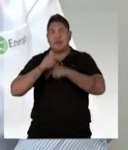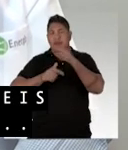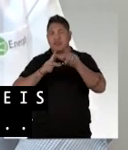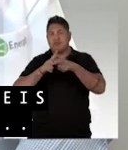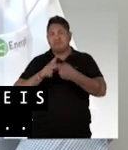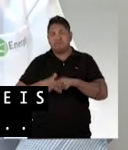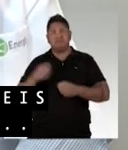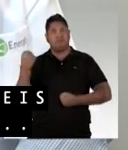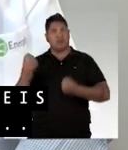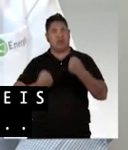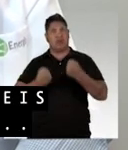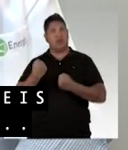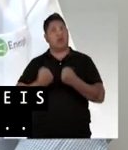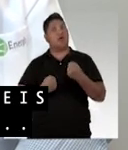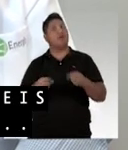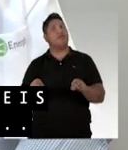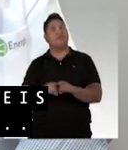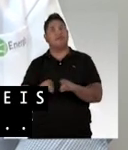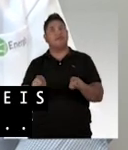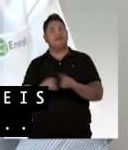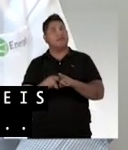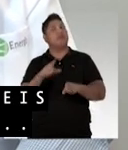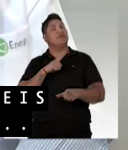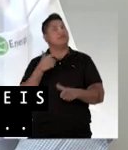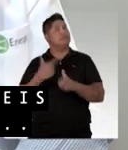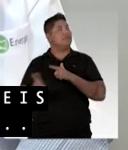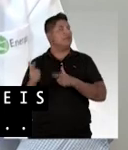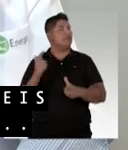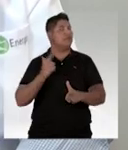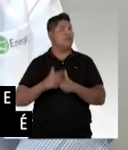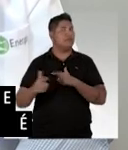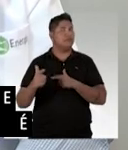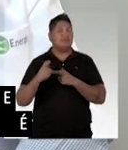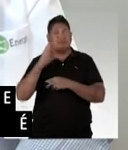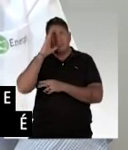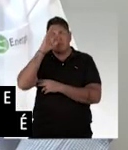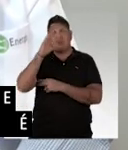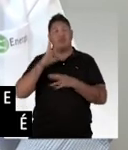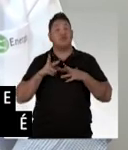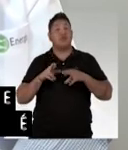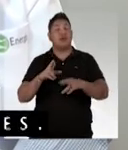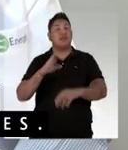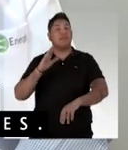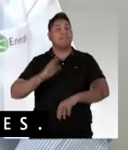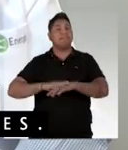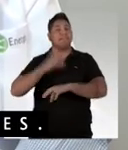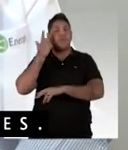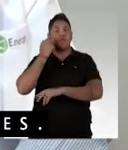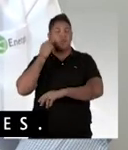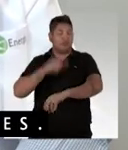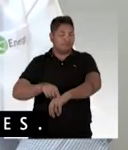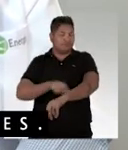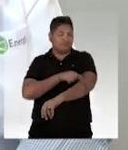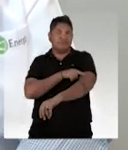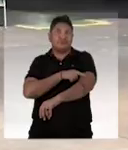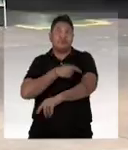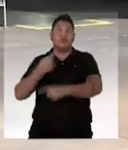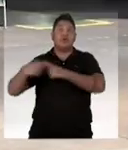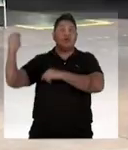com mecânicos de automóveis também são os fatores, e principalmente que o câncer mais comum é o câncer de pele, são irradiações